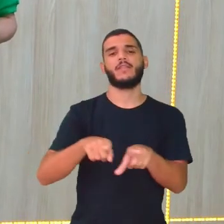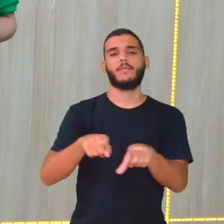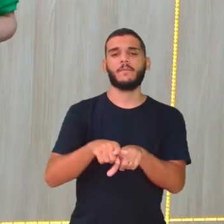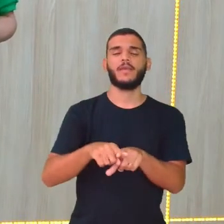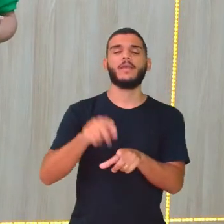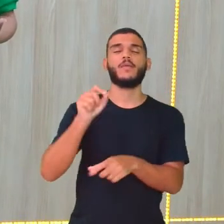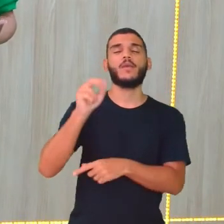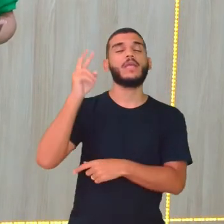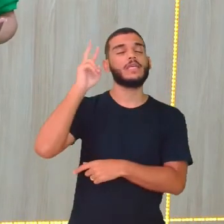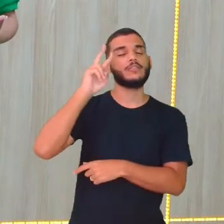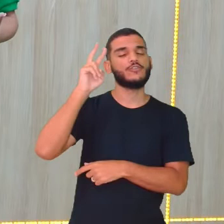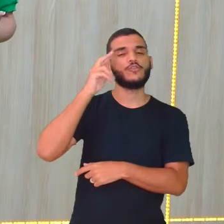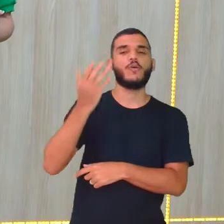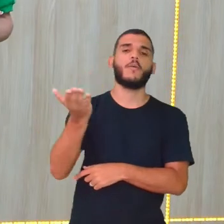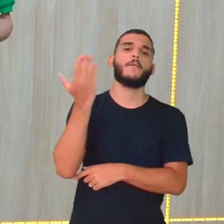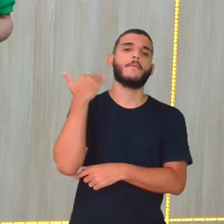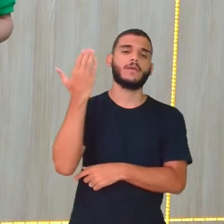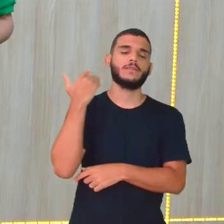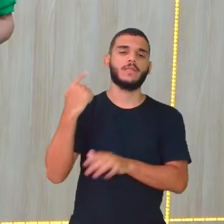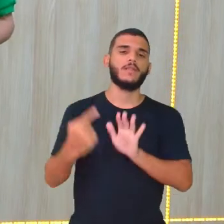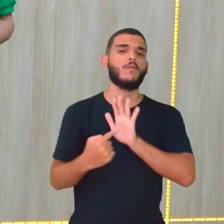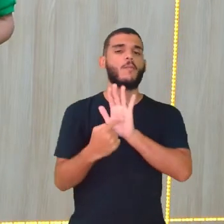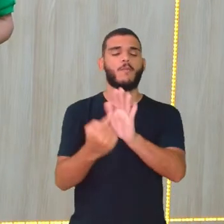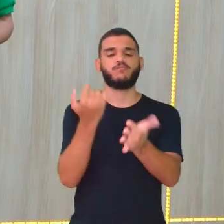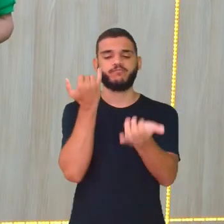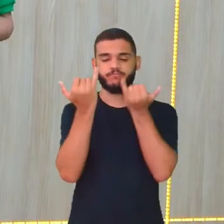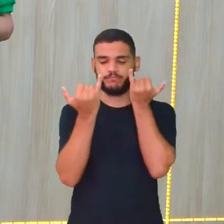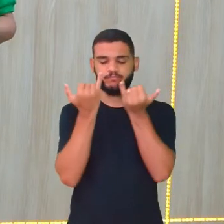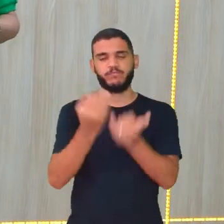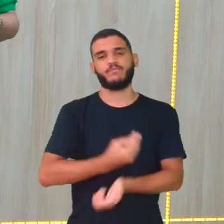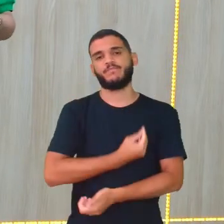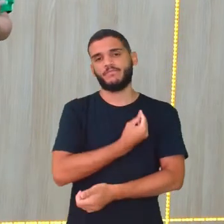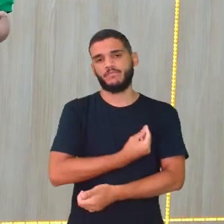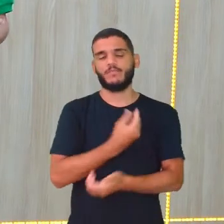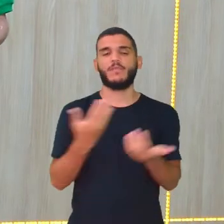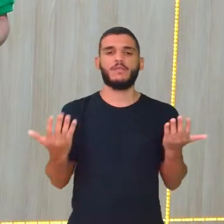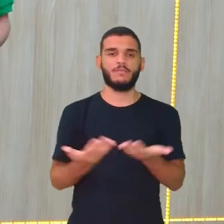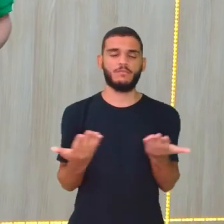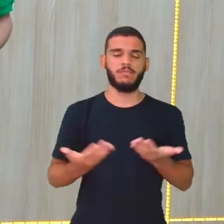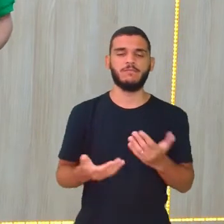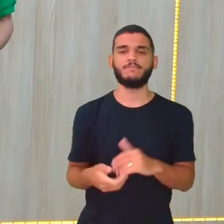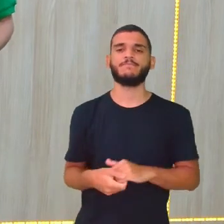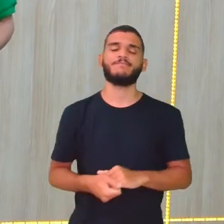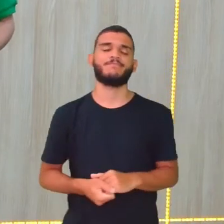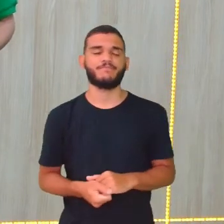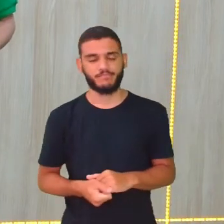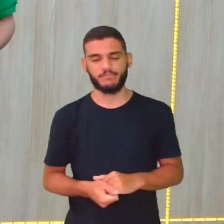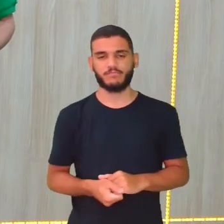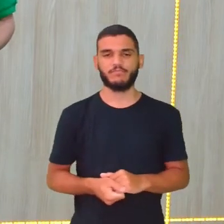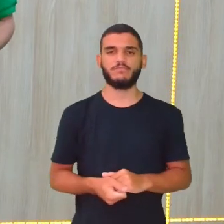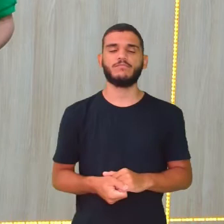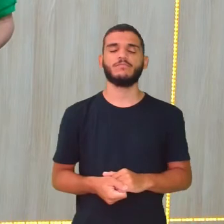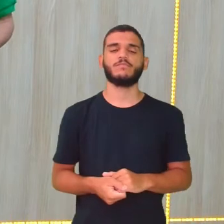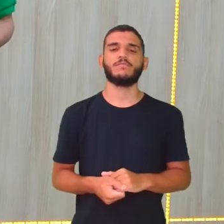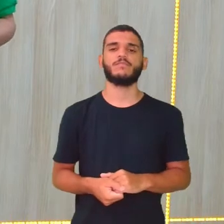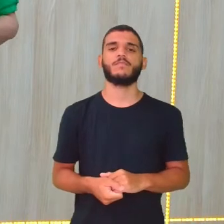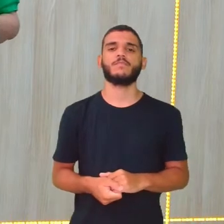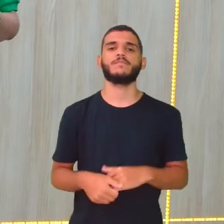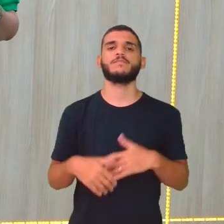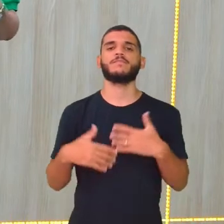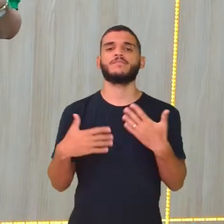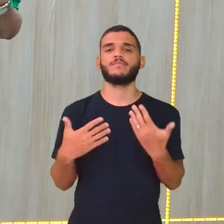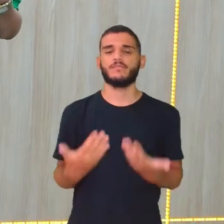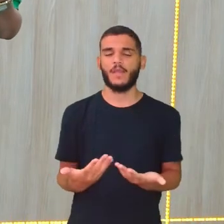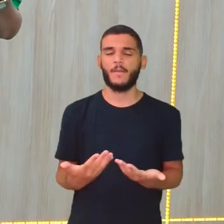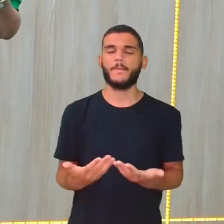história do passado traz de informação para aquele caso tão atual está acontecendo, não é?